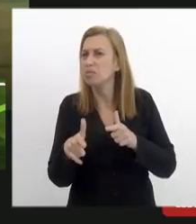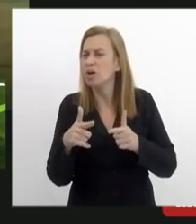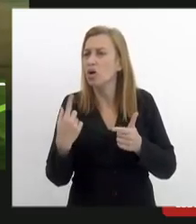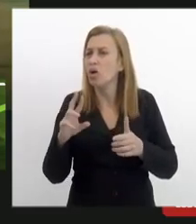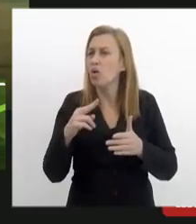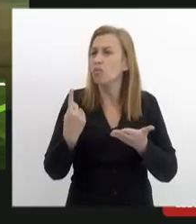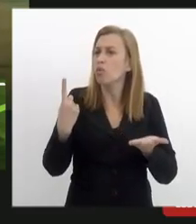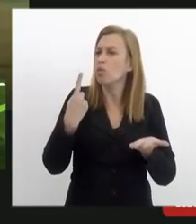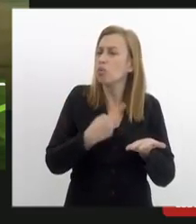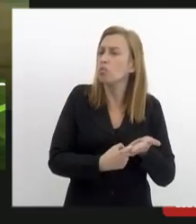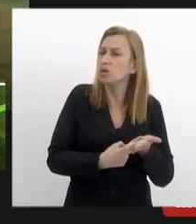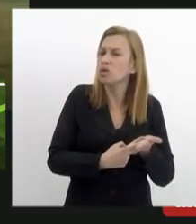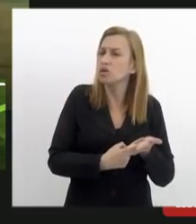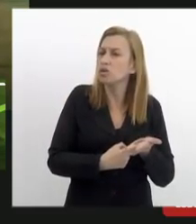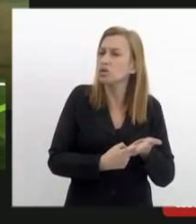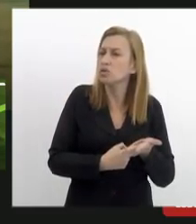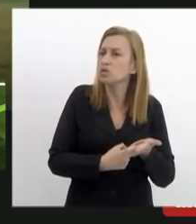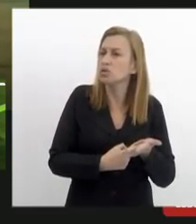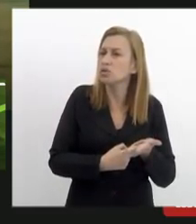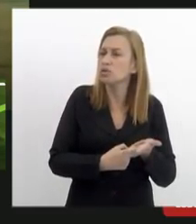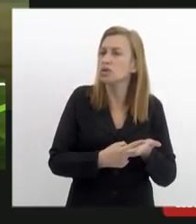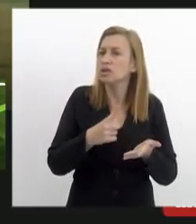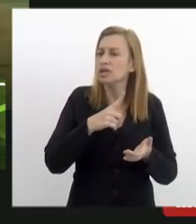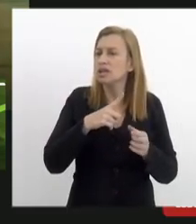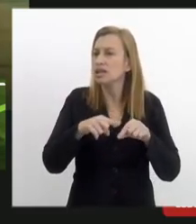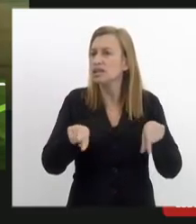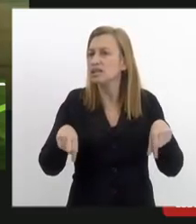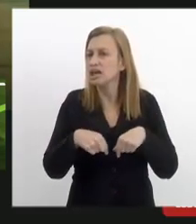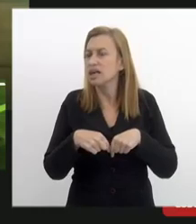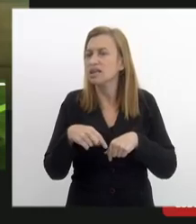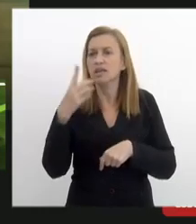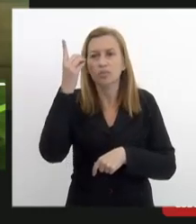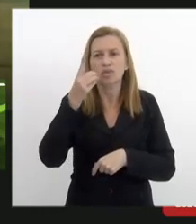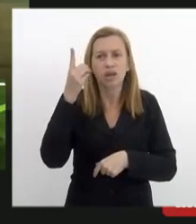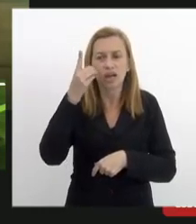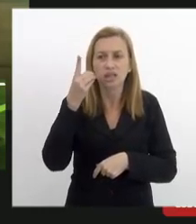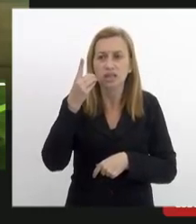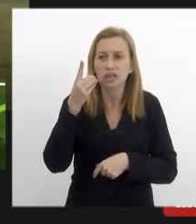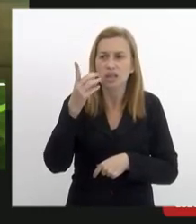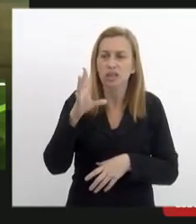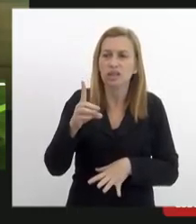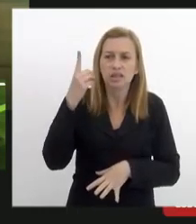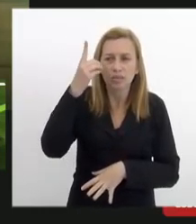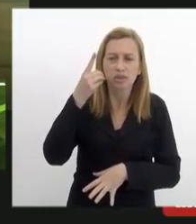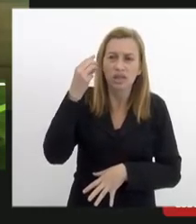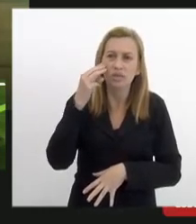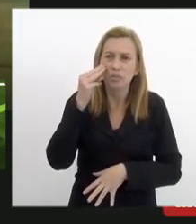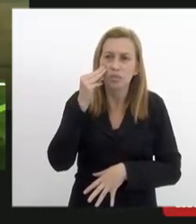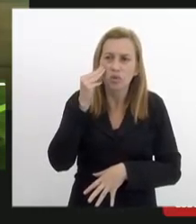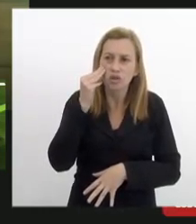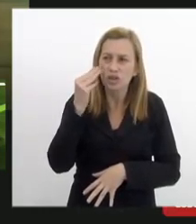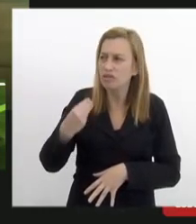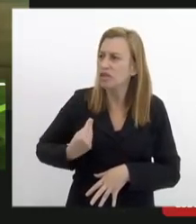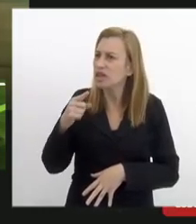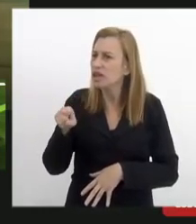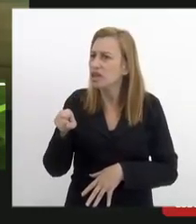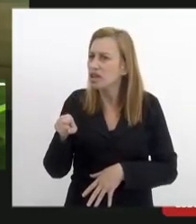compromisso, talvez. Ela já está na sala, deputado. A deputada Mônica está aí?